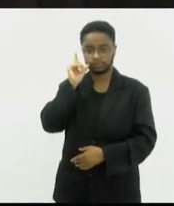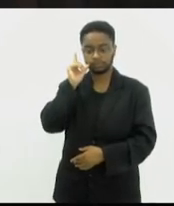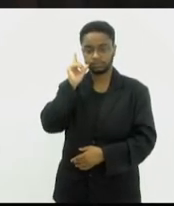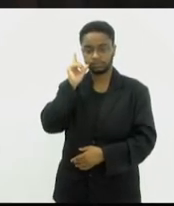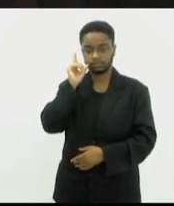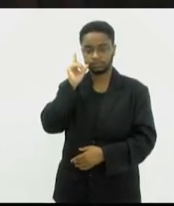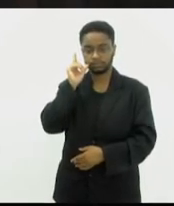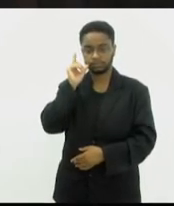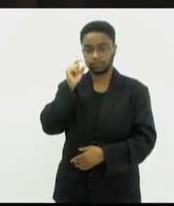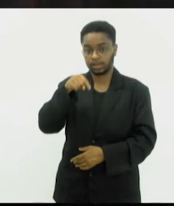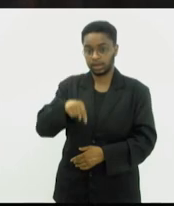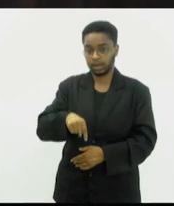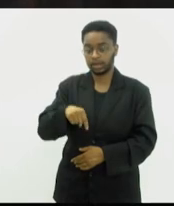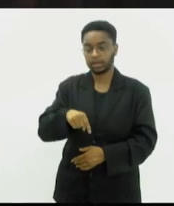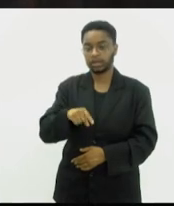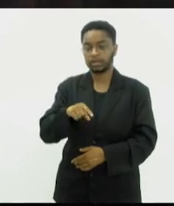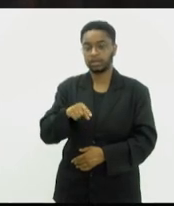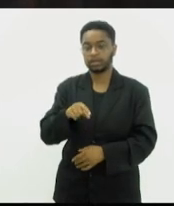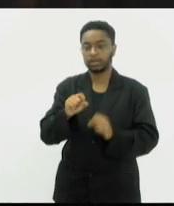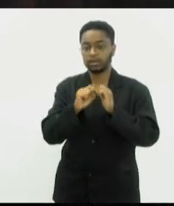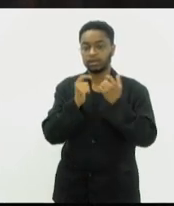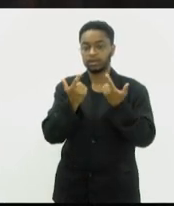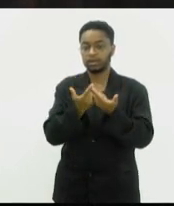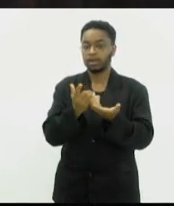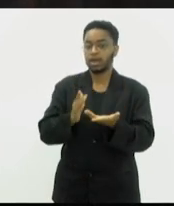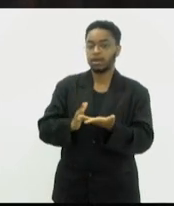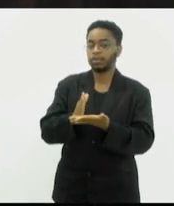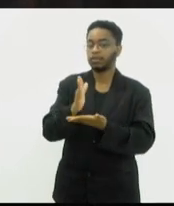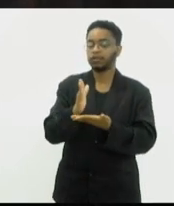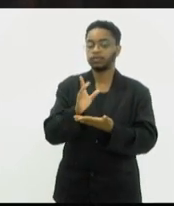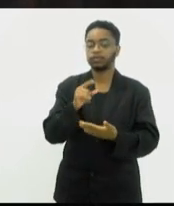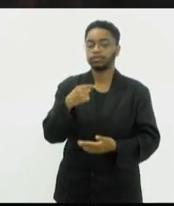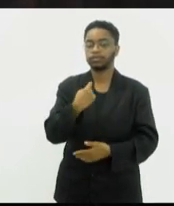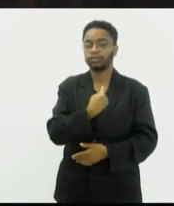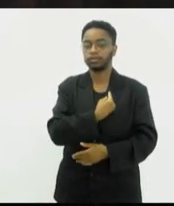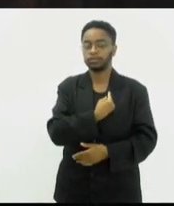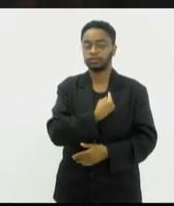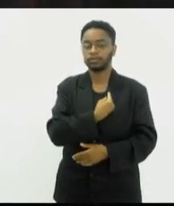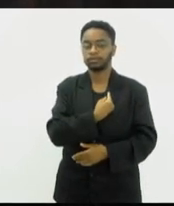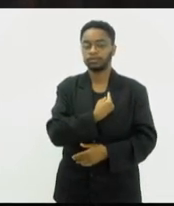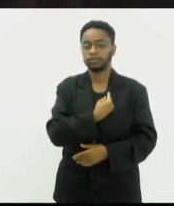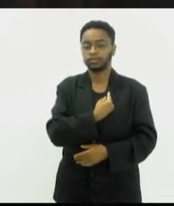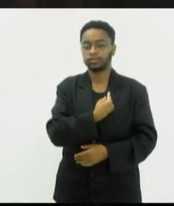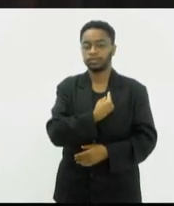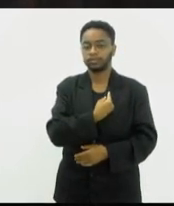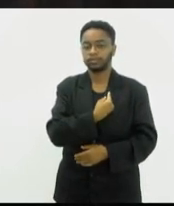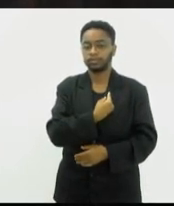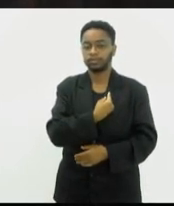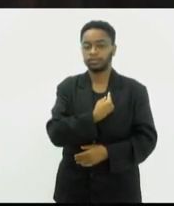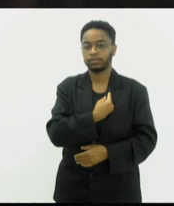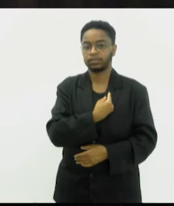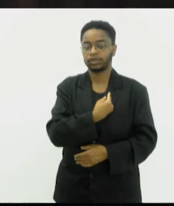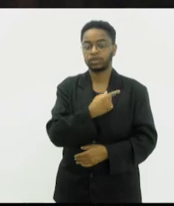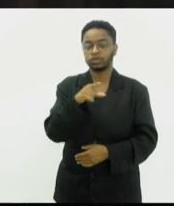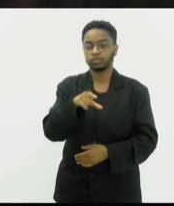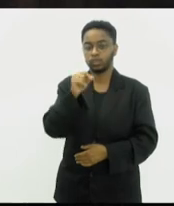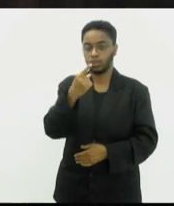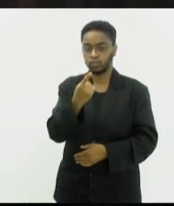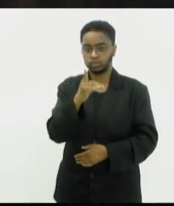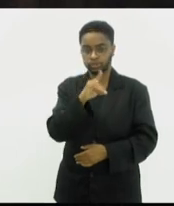a Assembleia aprovou para que a gente considerasse um dia estadual